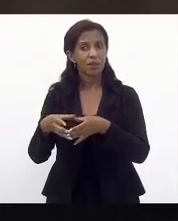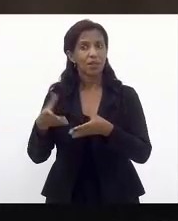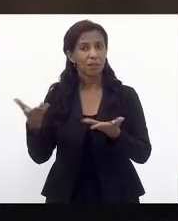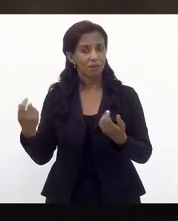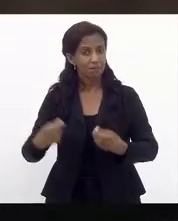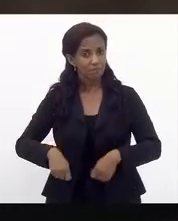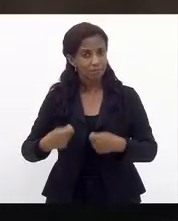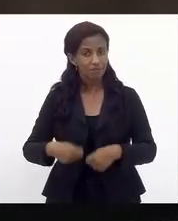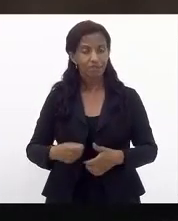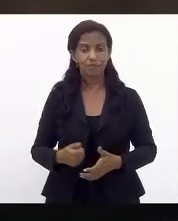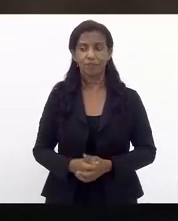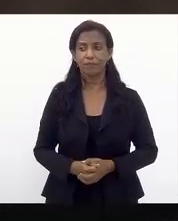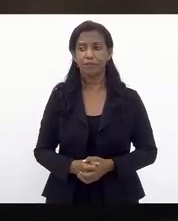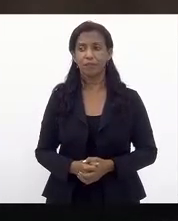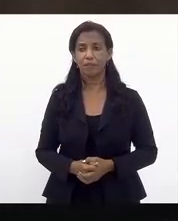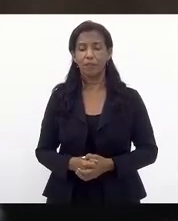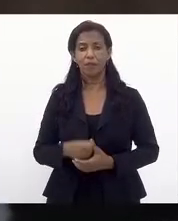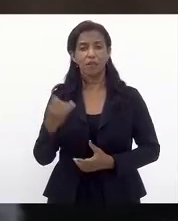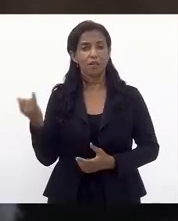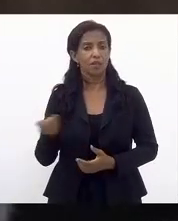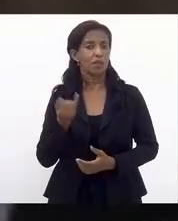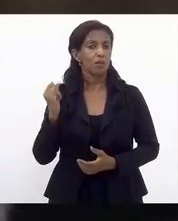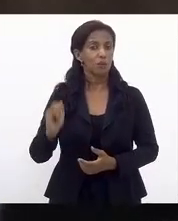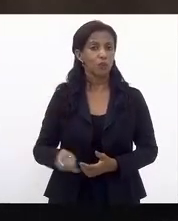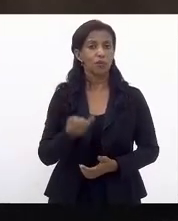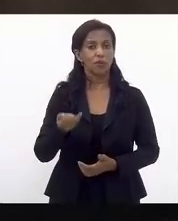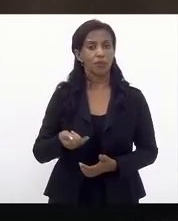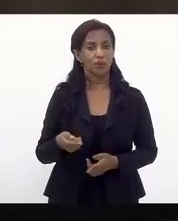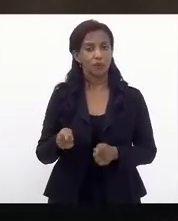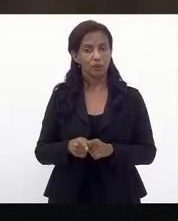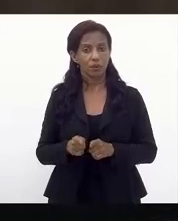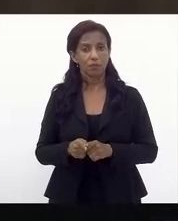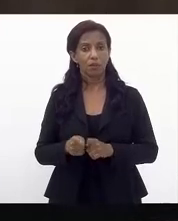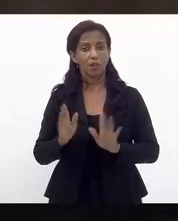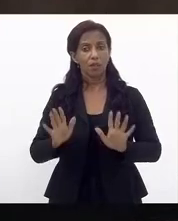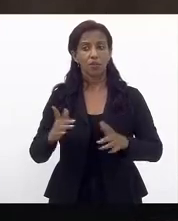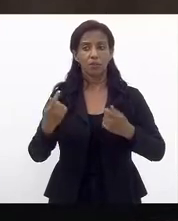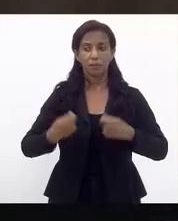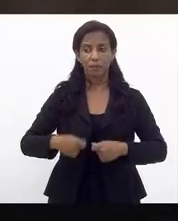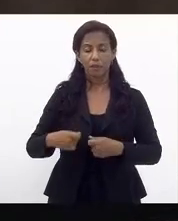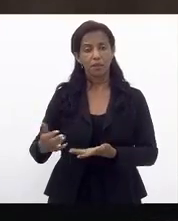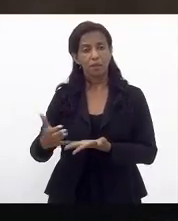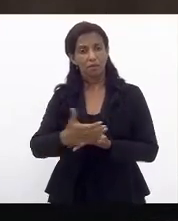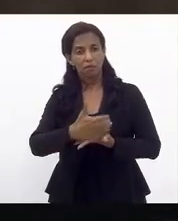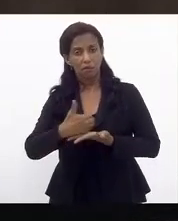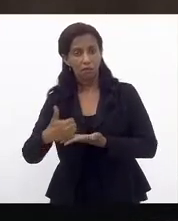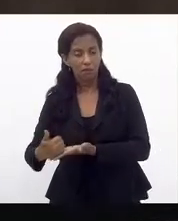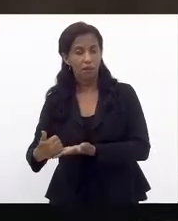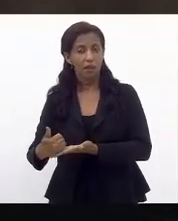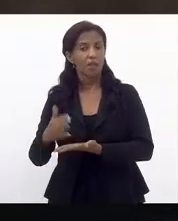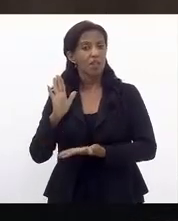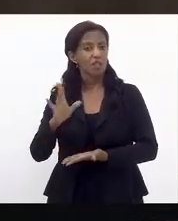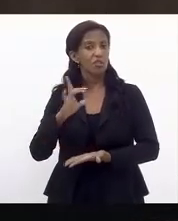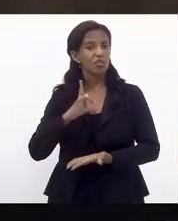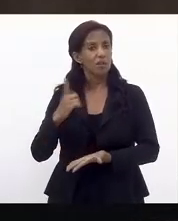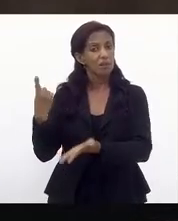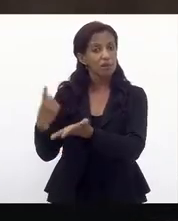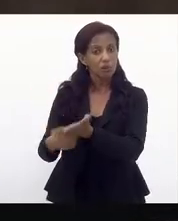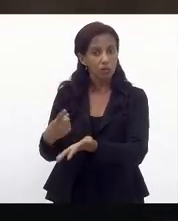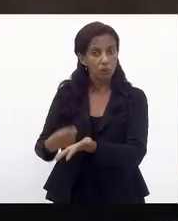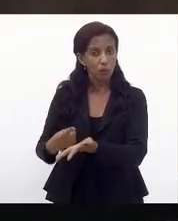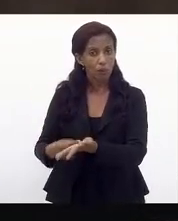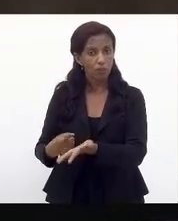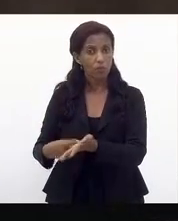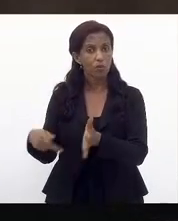efetuado é seria muito proveitoso uma vez que a gente precisa de arrecadação e a gente já tem esse compromisso